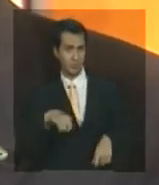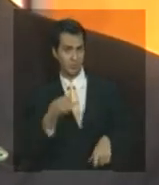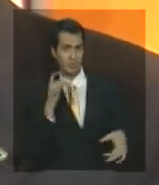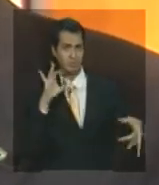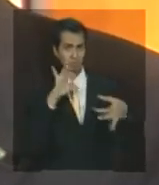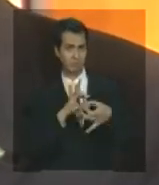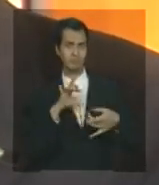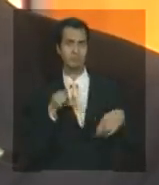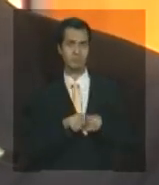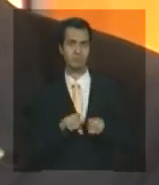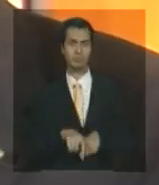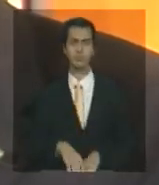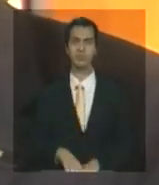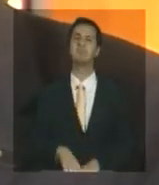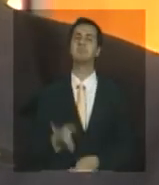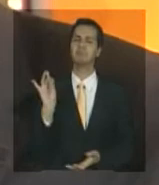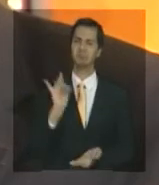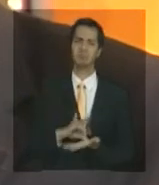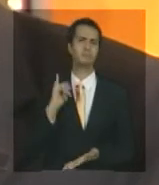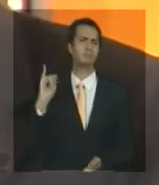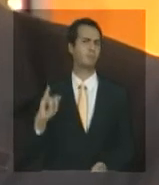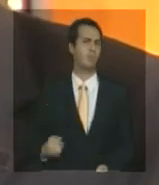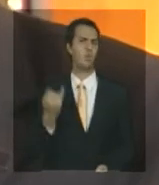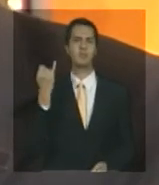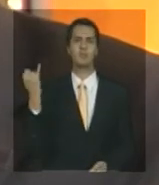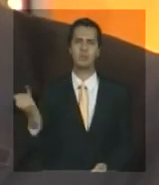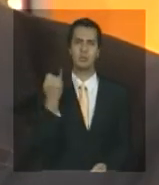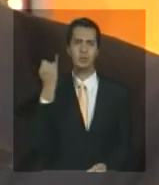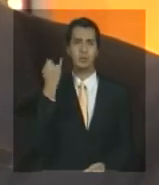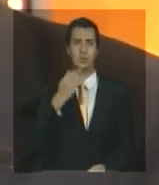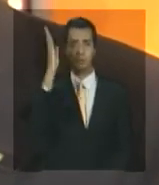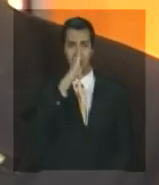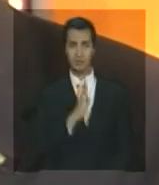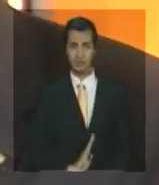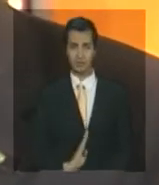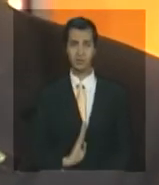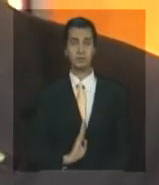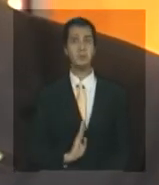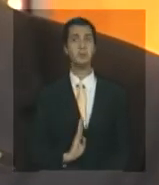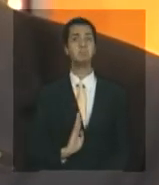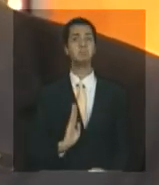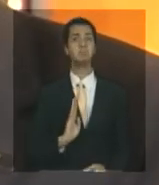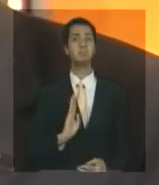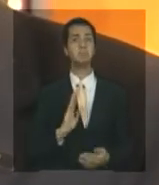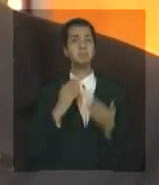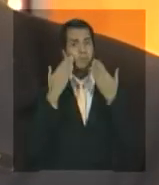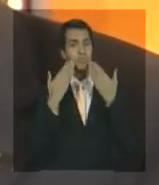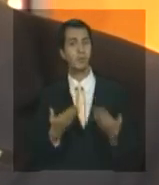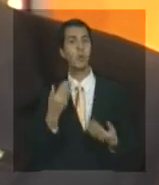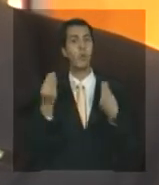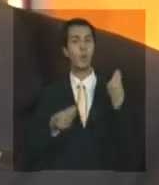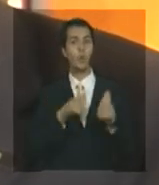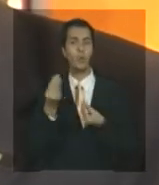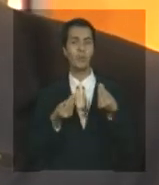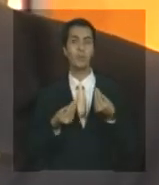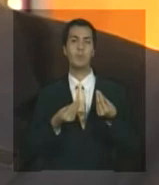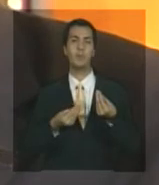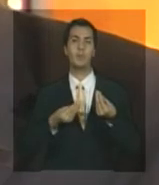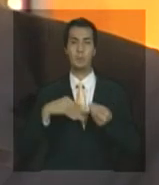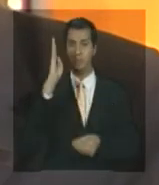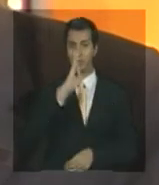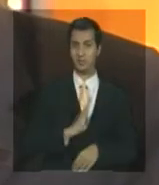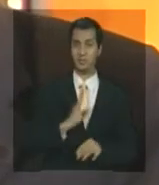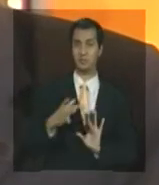uma enorme oportunidade. O Brasil está muito atento a essa perspectiva, não apenas com a Índia, mas como vários